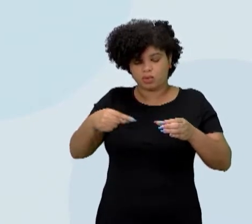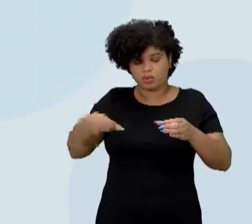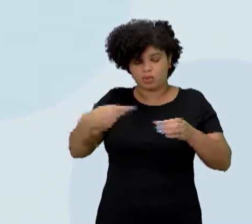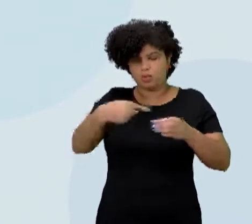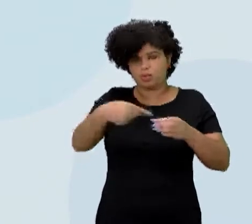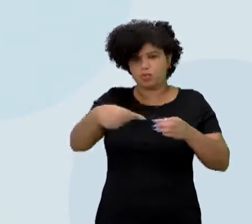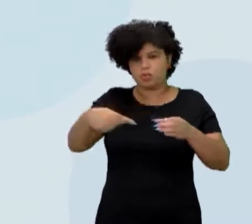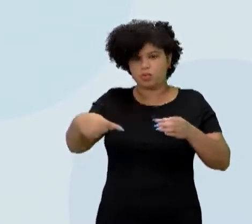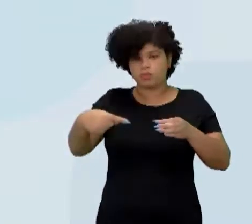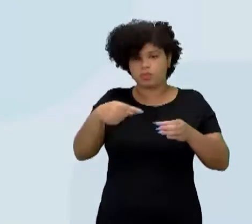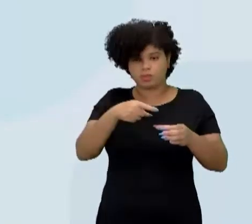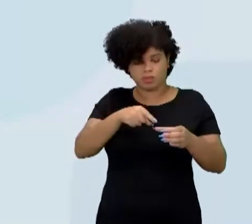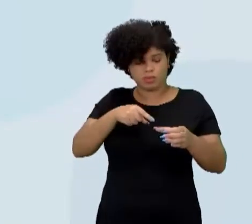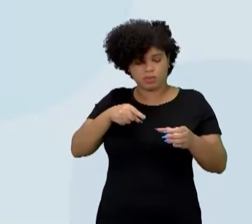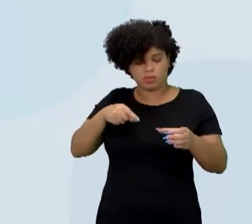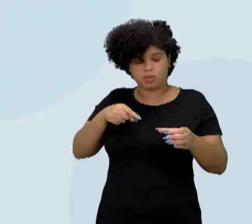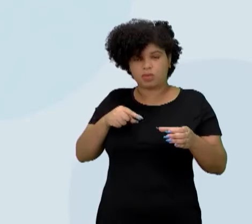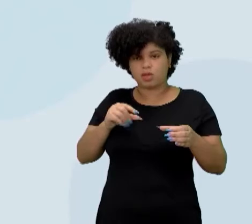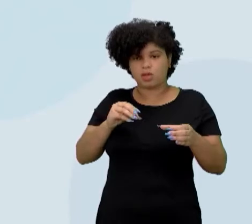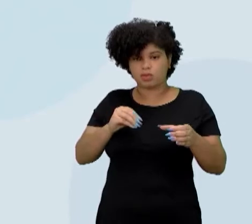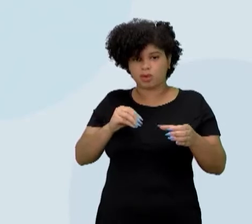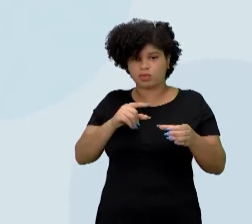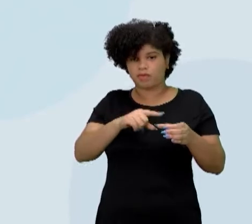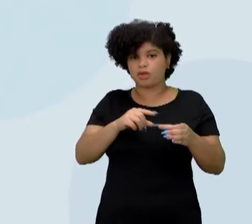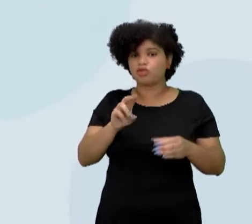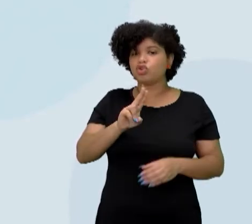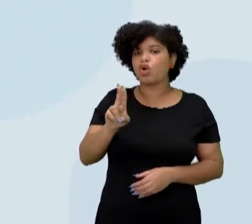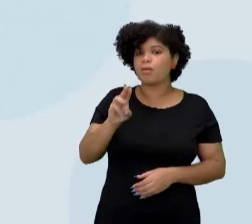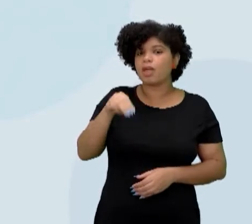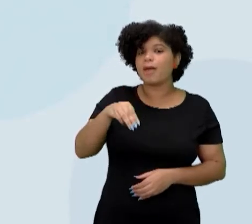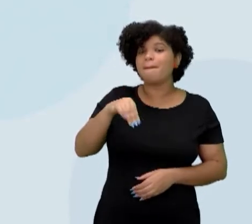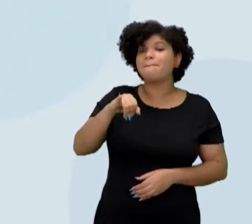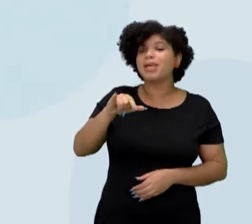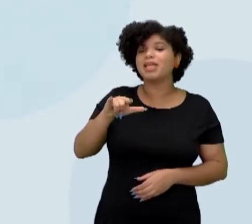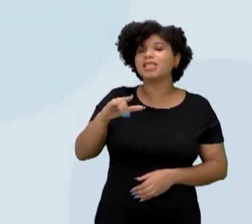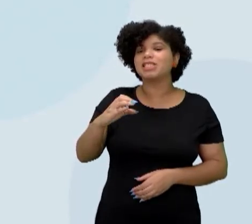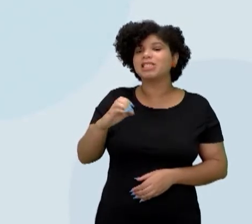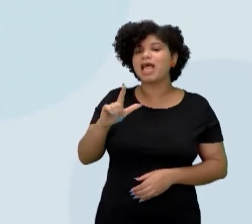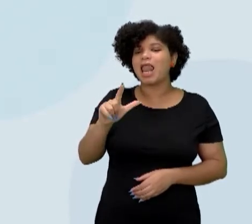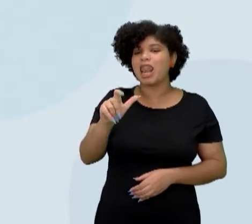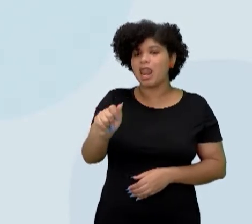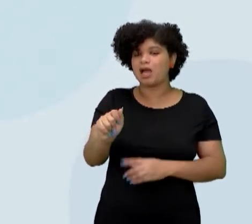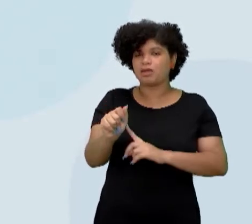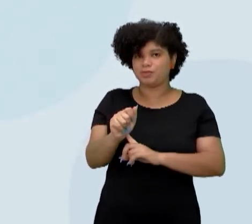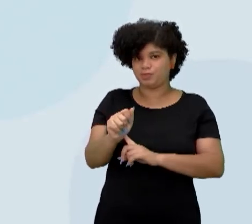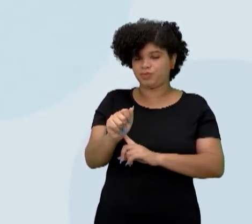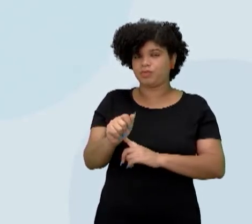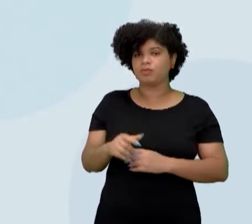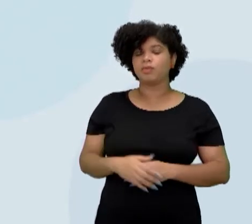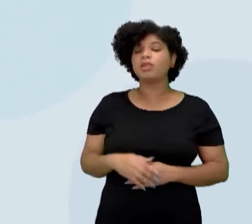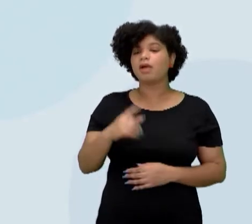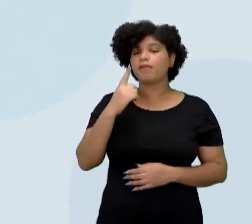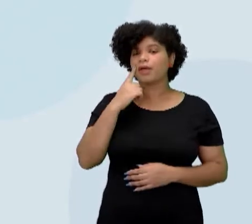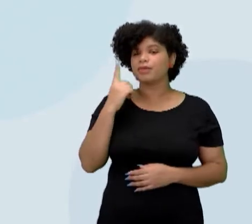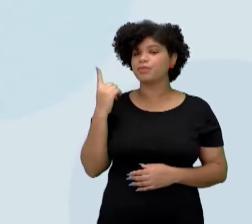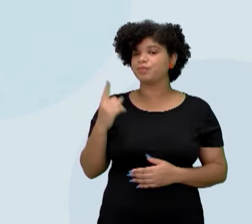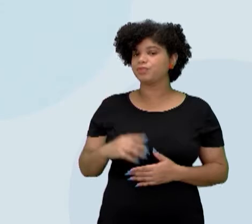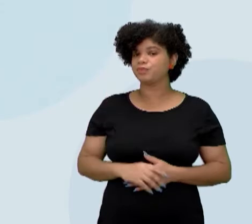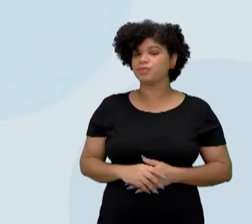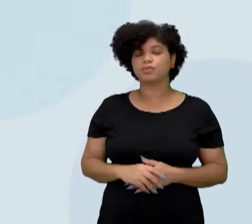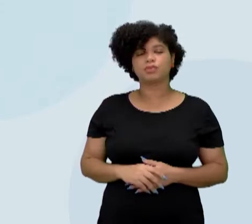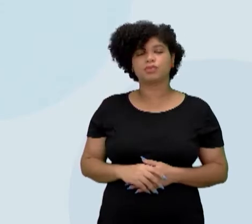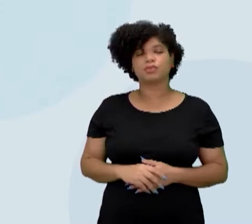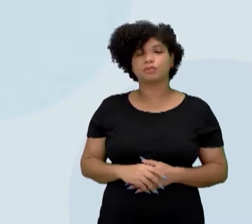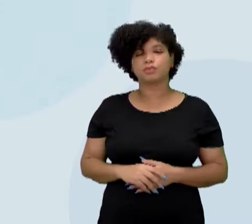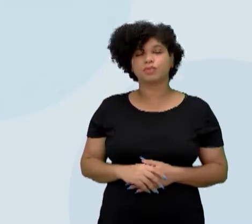com uma bolinha. Então, nessa parte a gente tem a micela. Essa parte, ela é hidrofóbica, né?